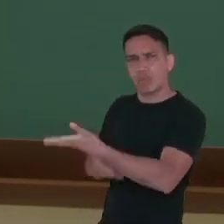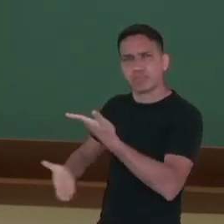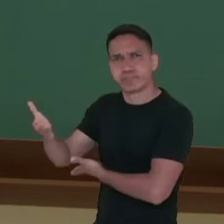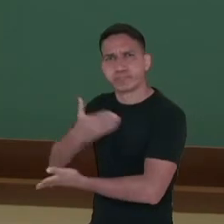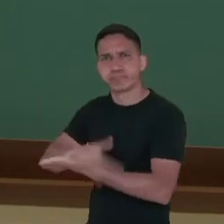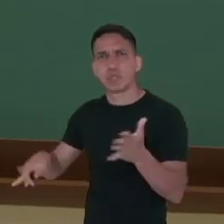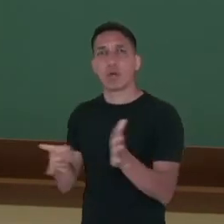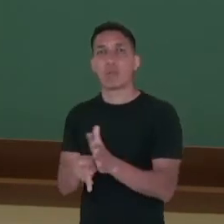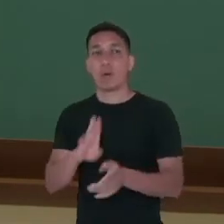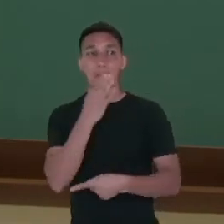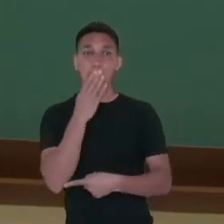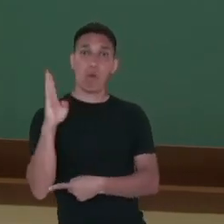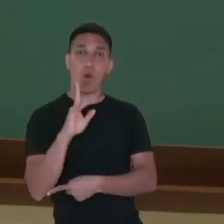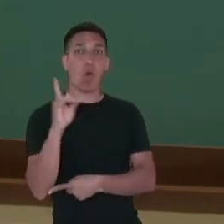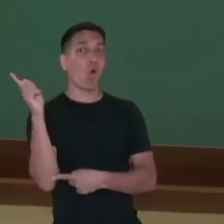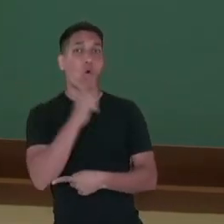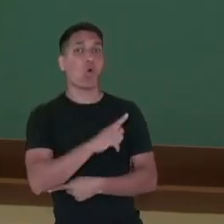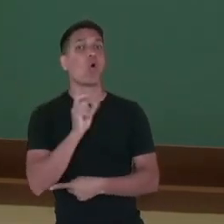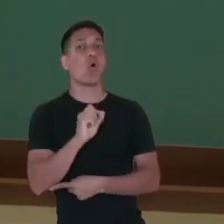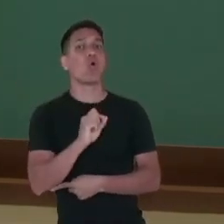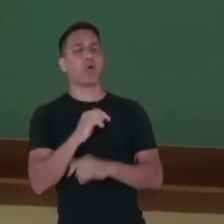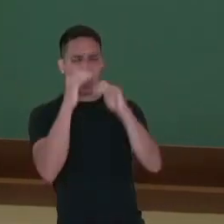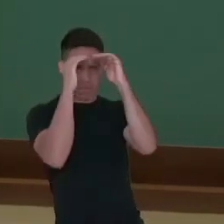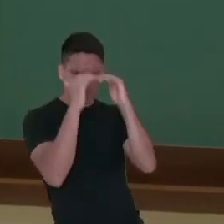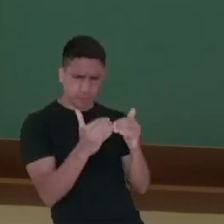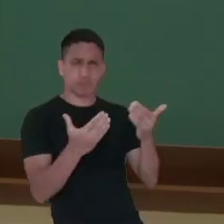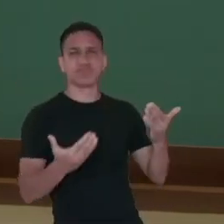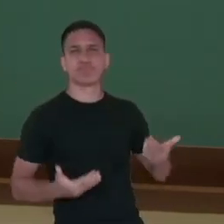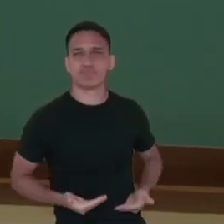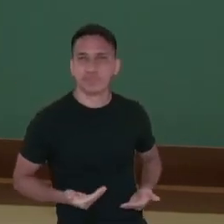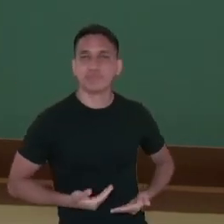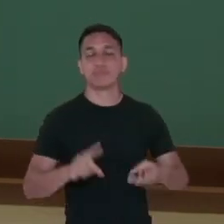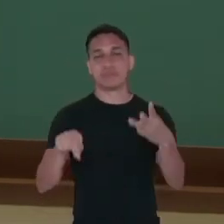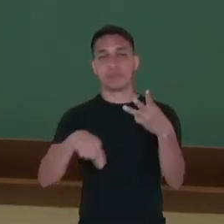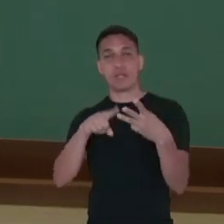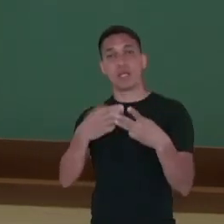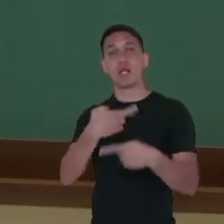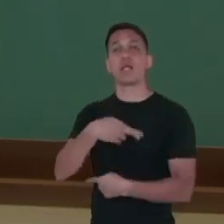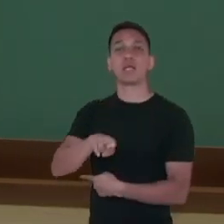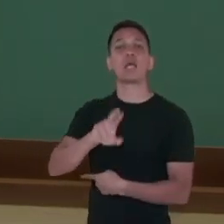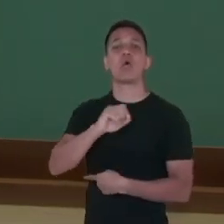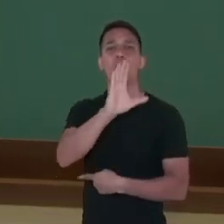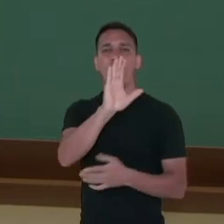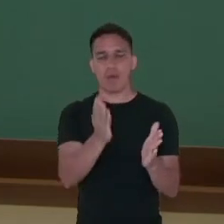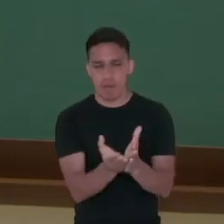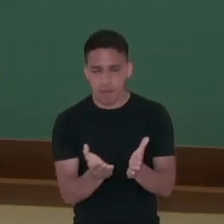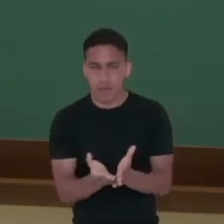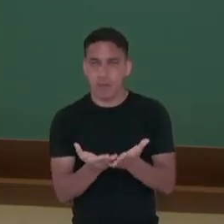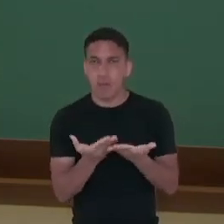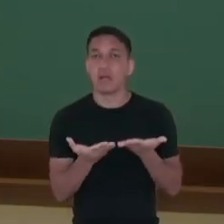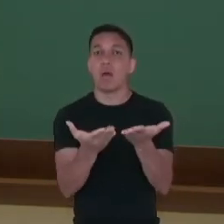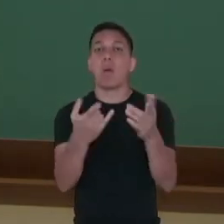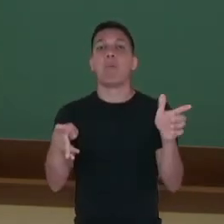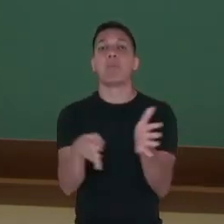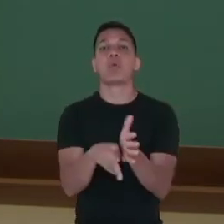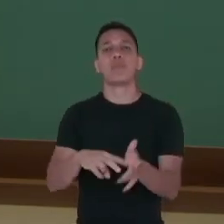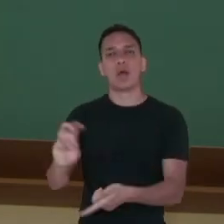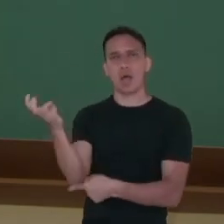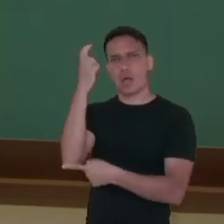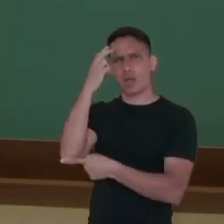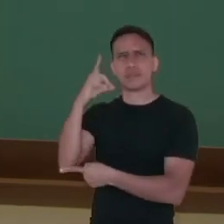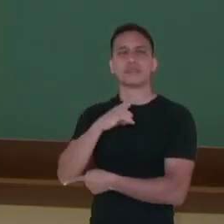que prometiam, juravam servir e honrar. E o cristianismo, a unidade cultural, a religião, né,